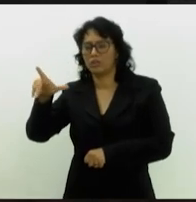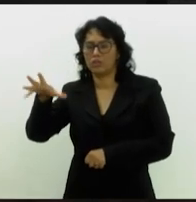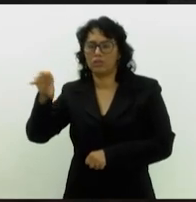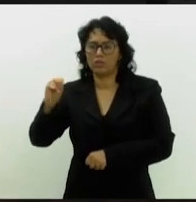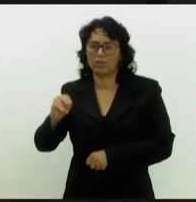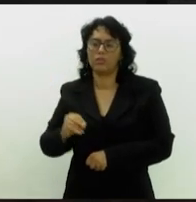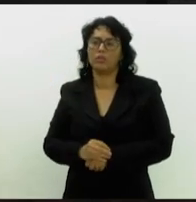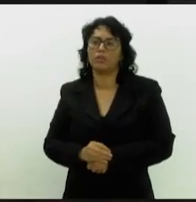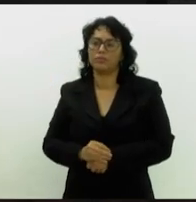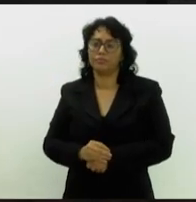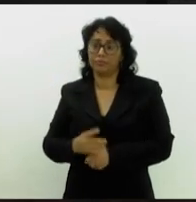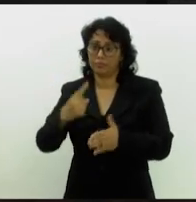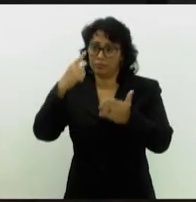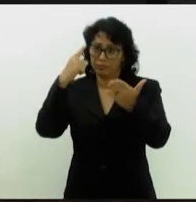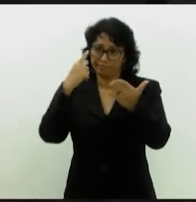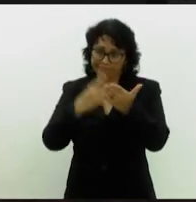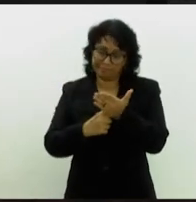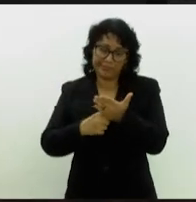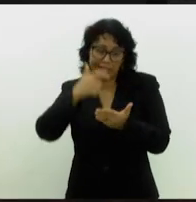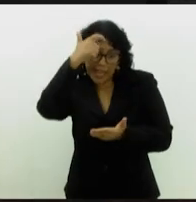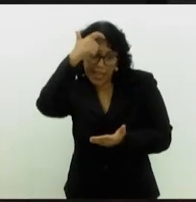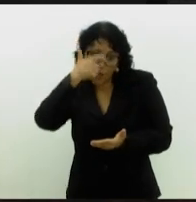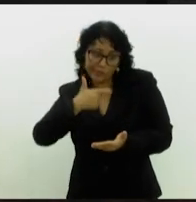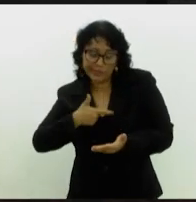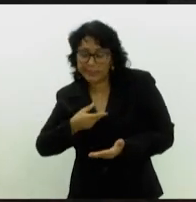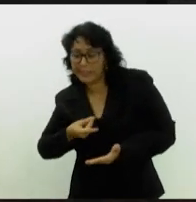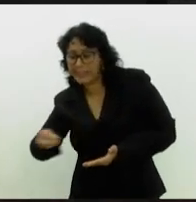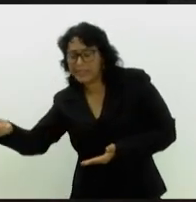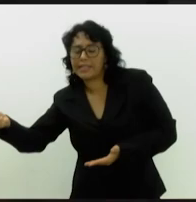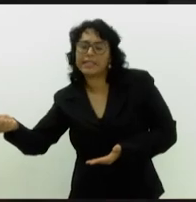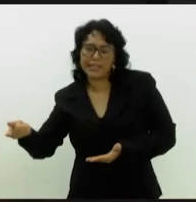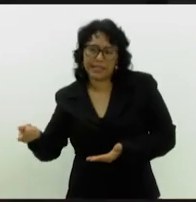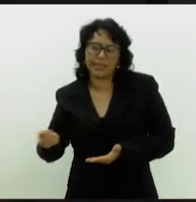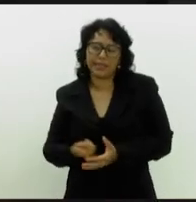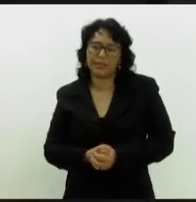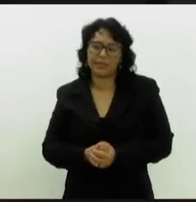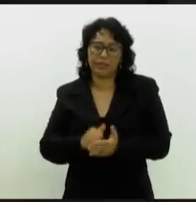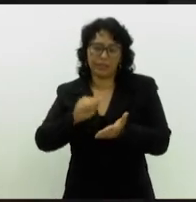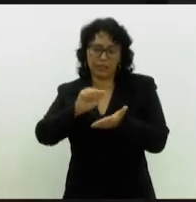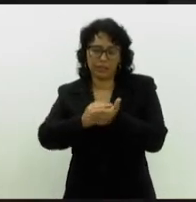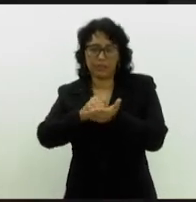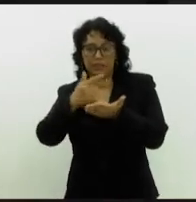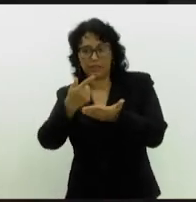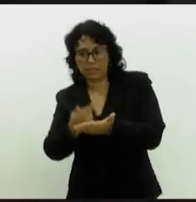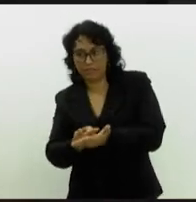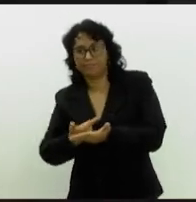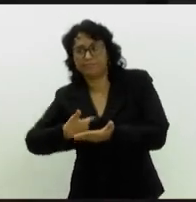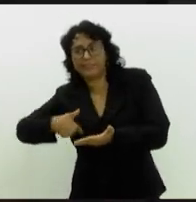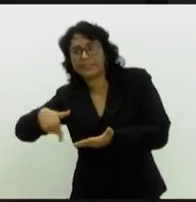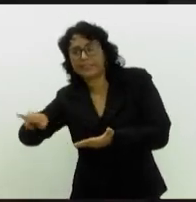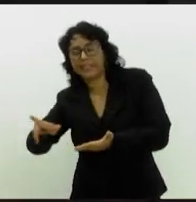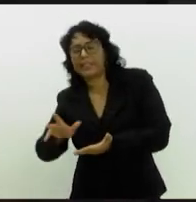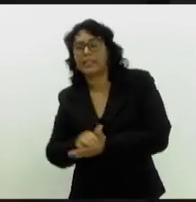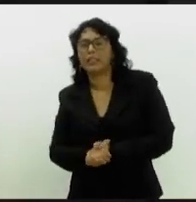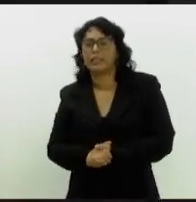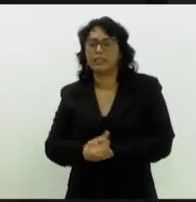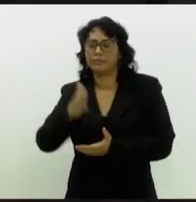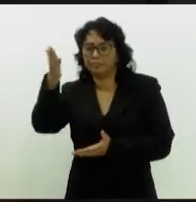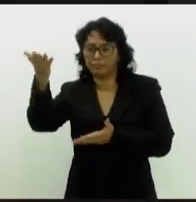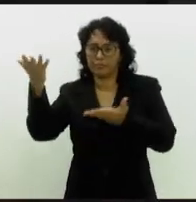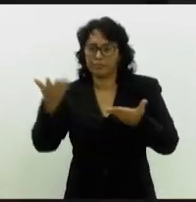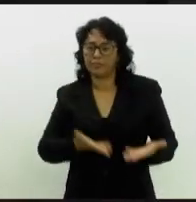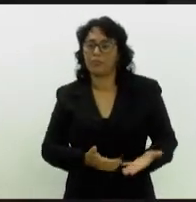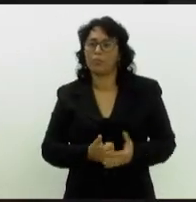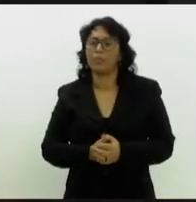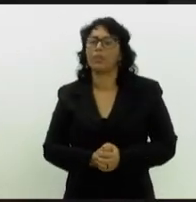conta de um compromisso eu vou ter que me ausentar uma agenda próximo orador inscrito é o Nobre Deputado Lu Paulo V 10